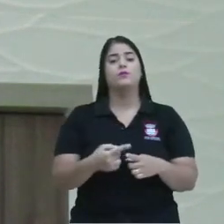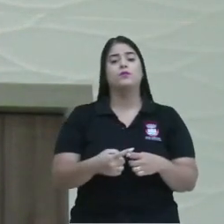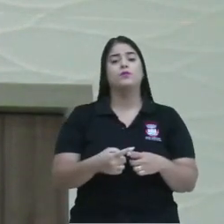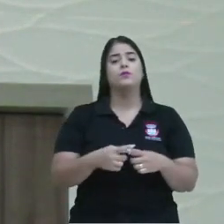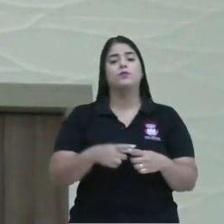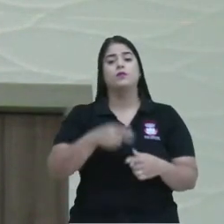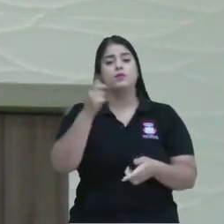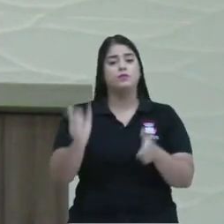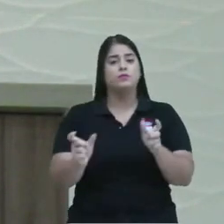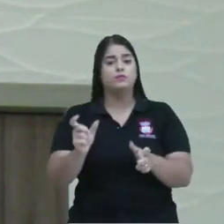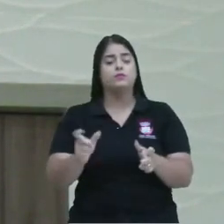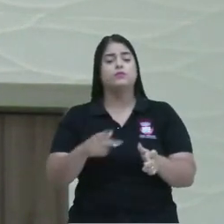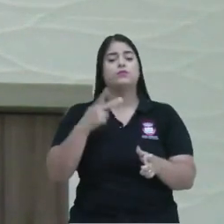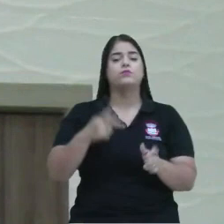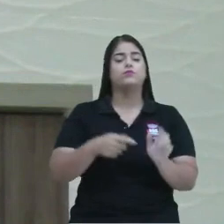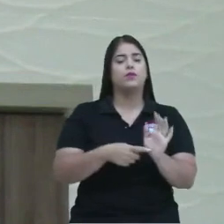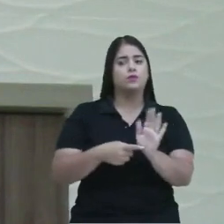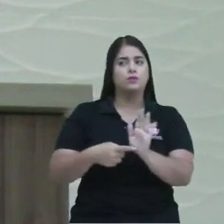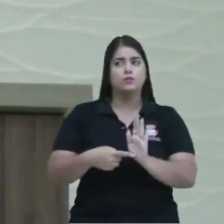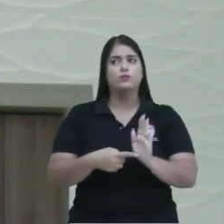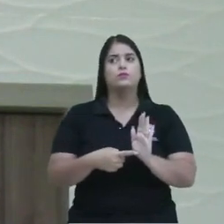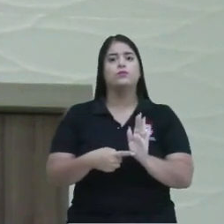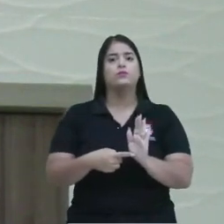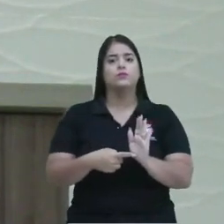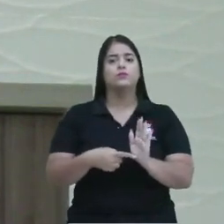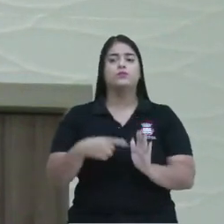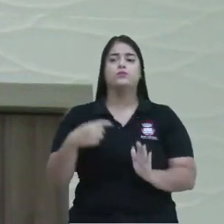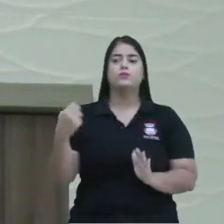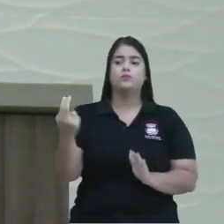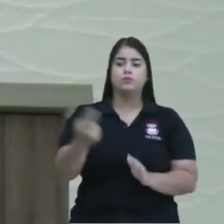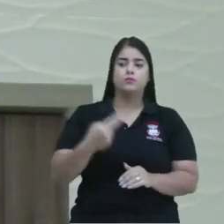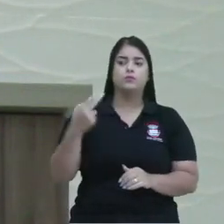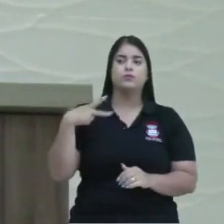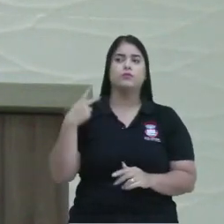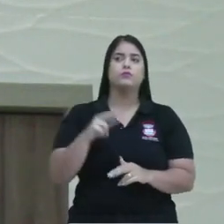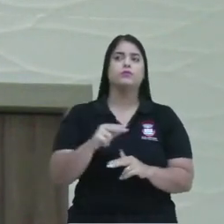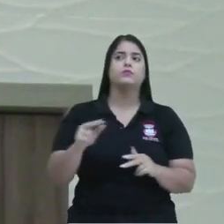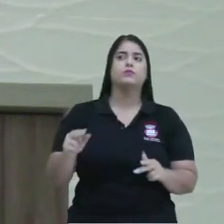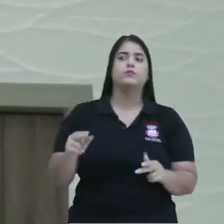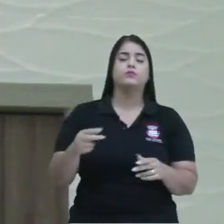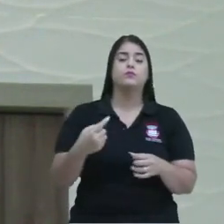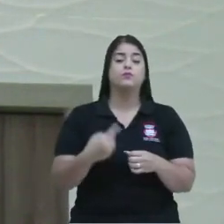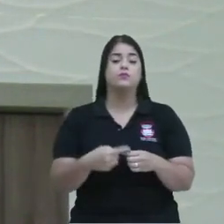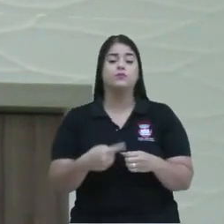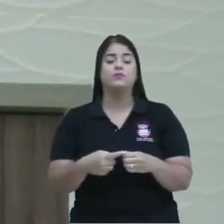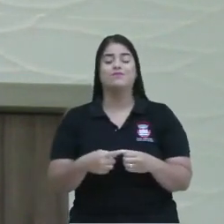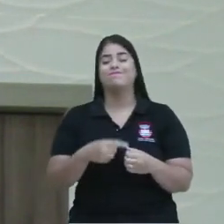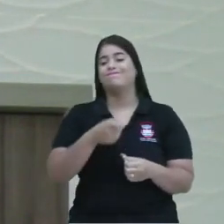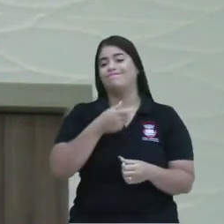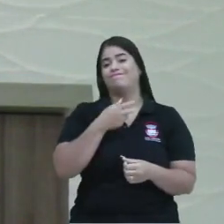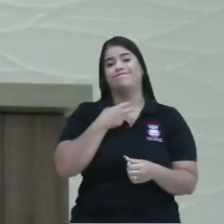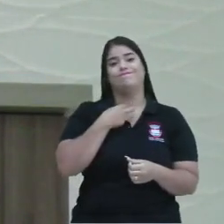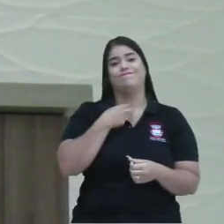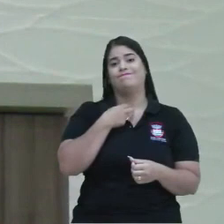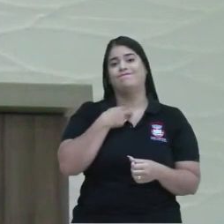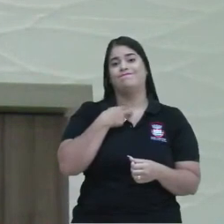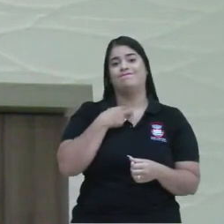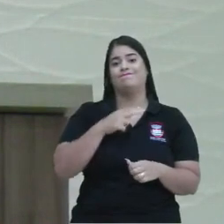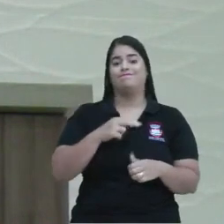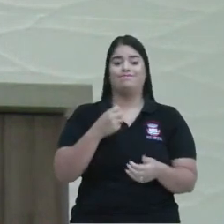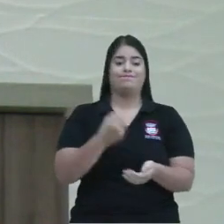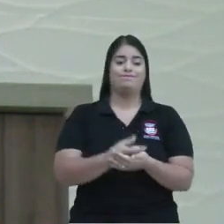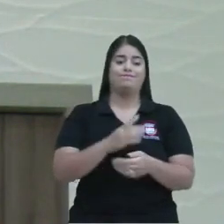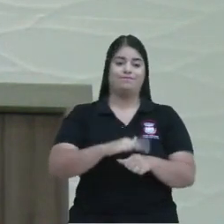CESPAM falou, mostrou a gente, nós vereadores, que o município não tinha condição mais de